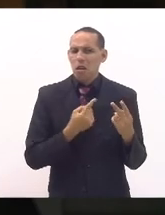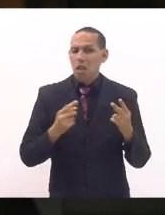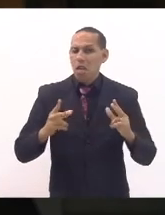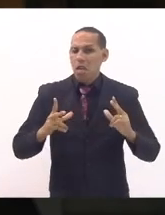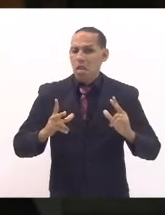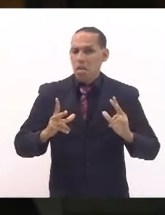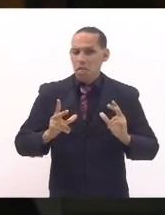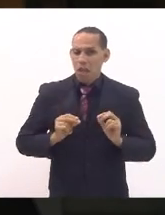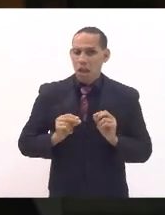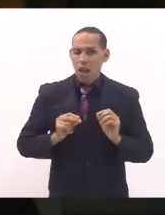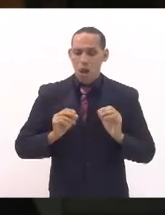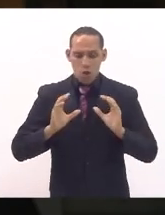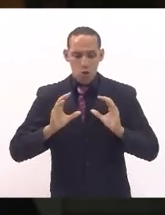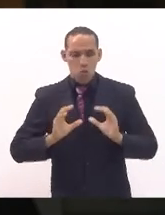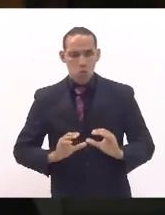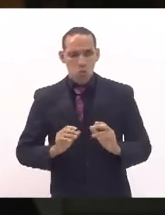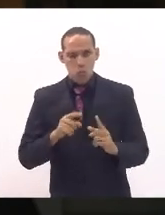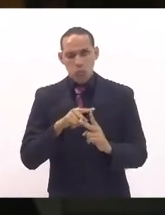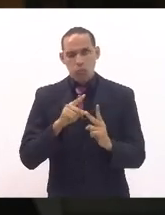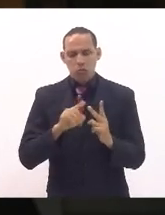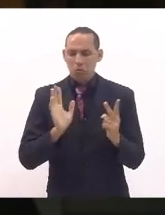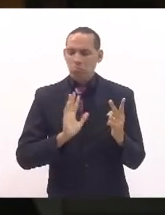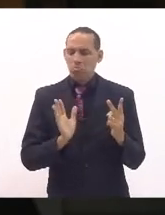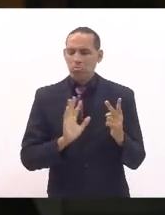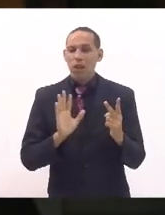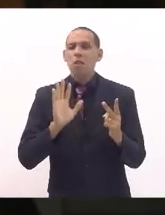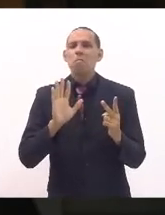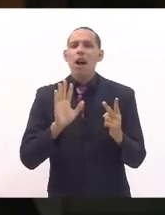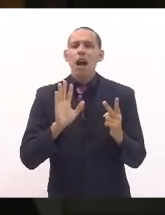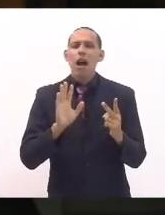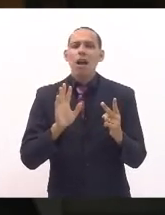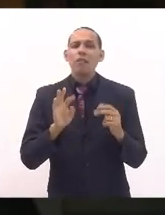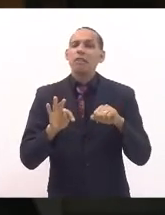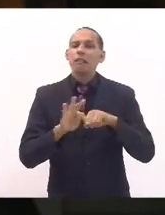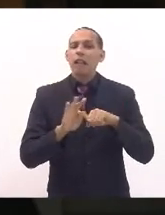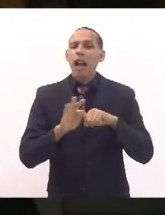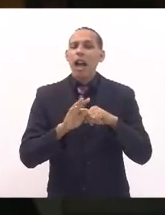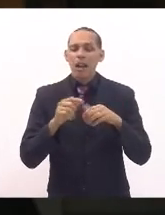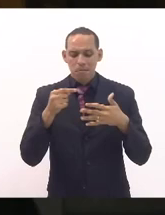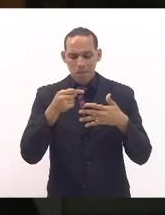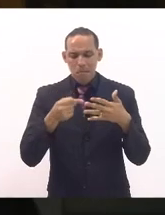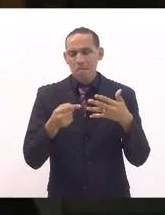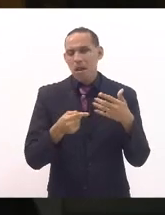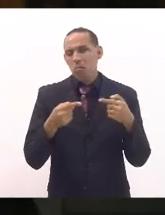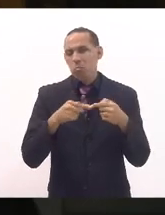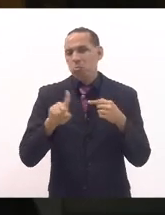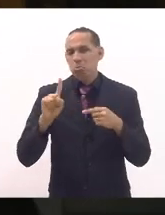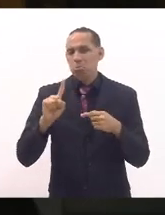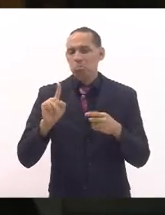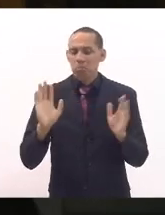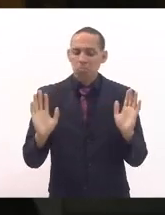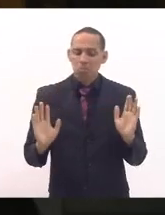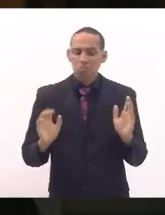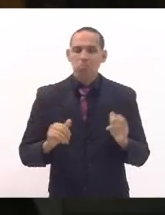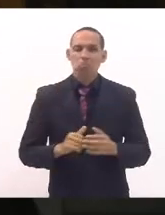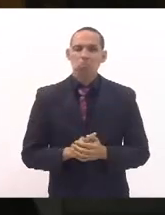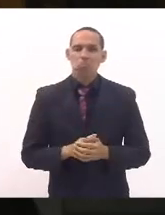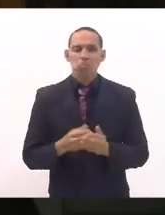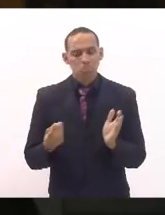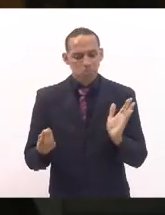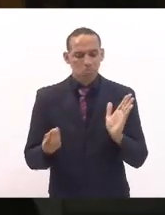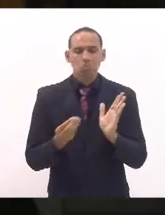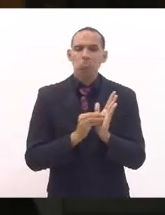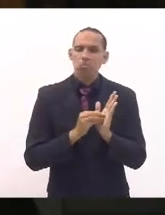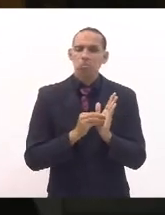da conduta, mas do critério técnico. Mensagem foi colocada,